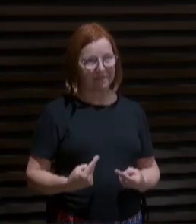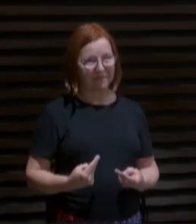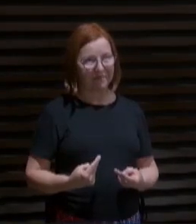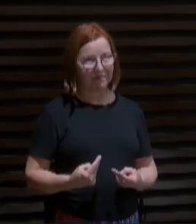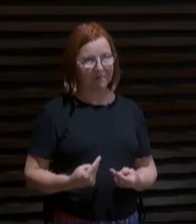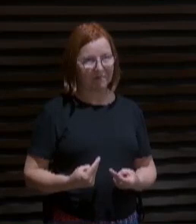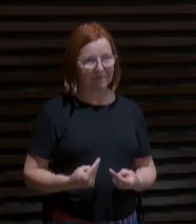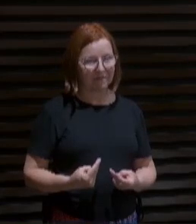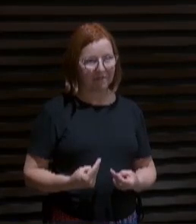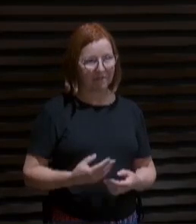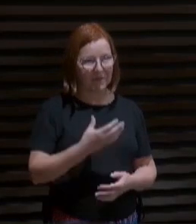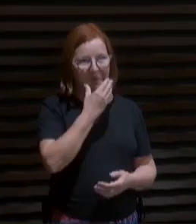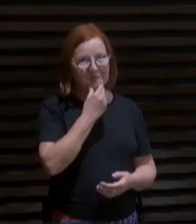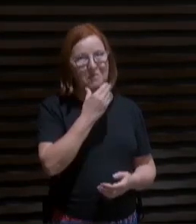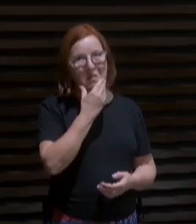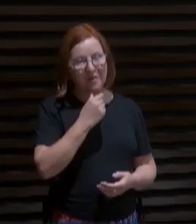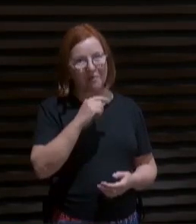O homem é incorrigível.